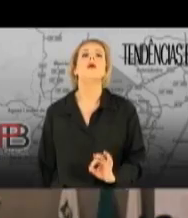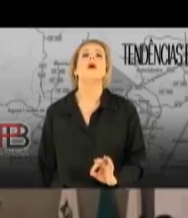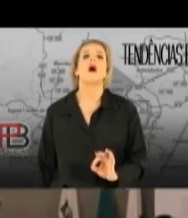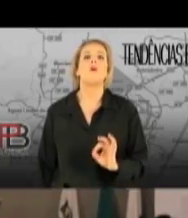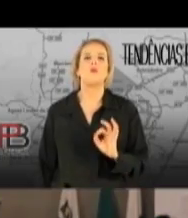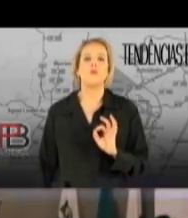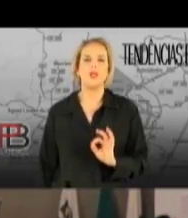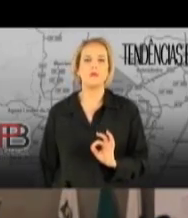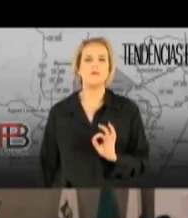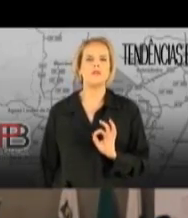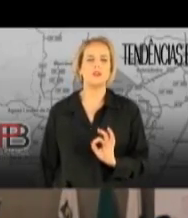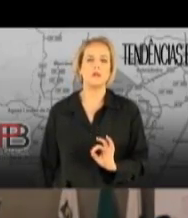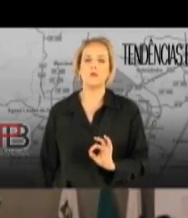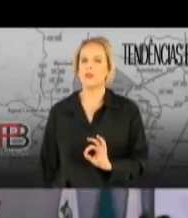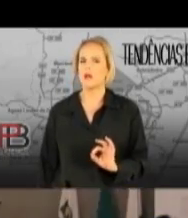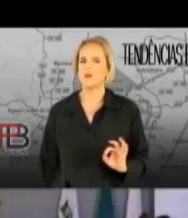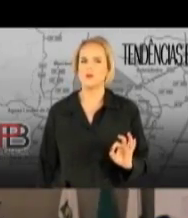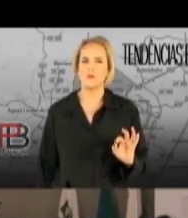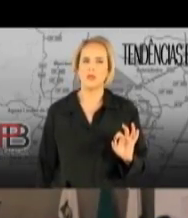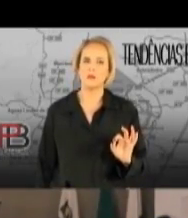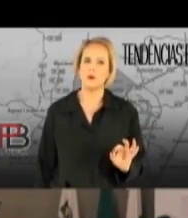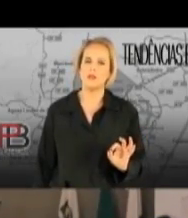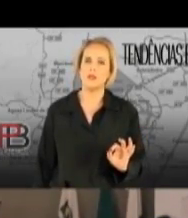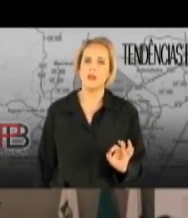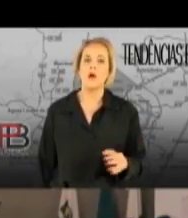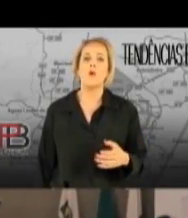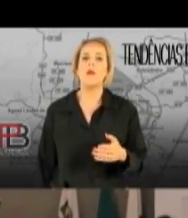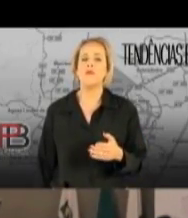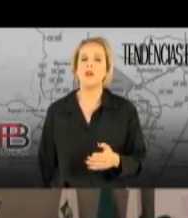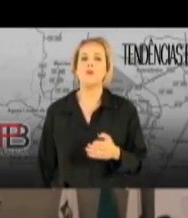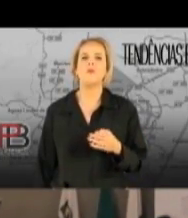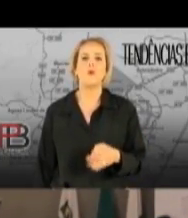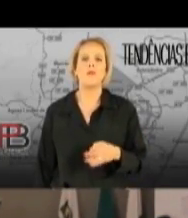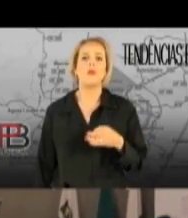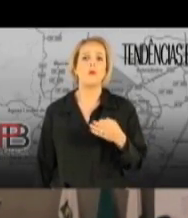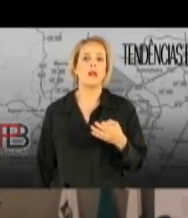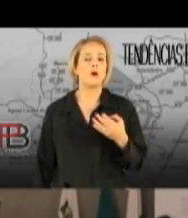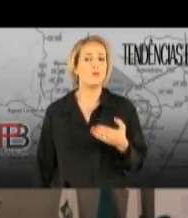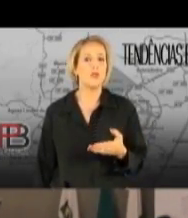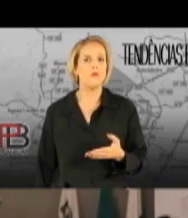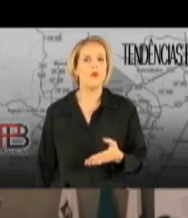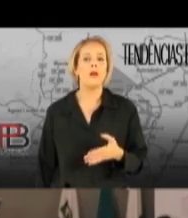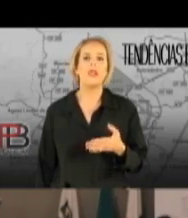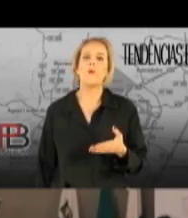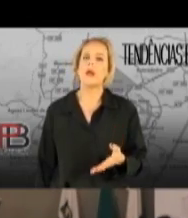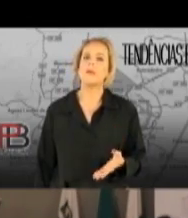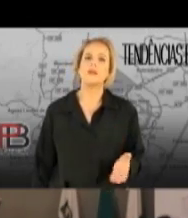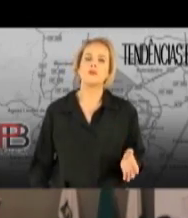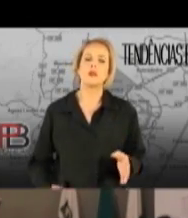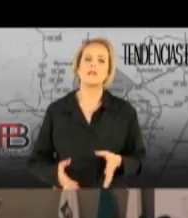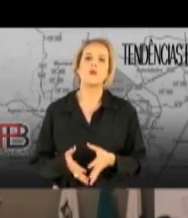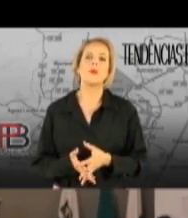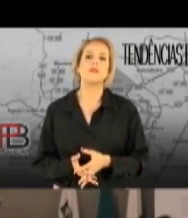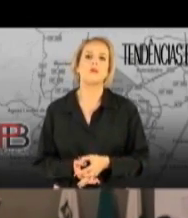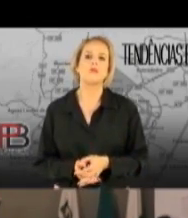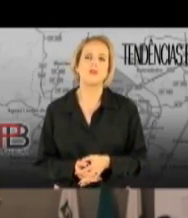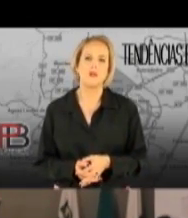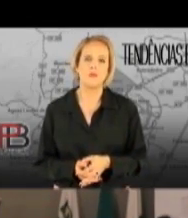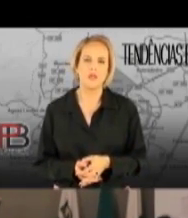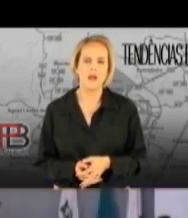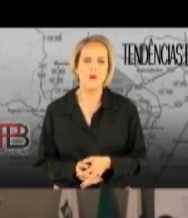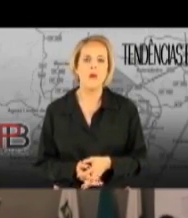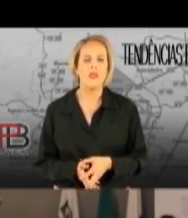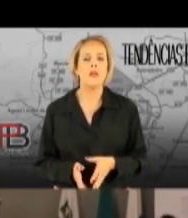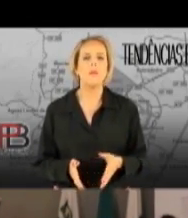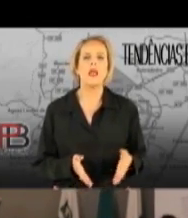debate ao governo do Distrito Federal 2014, o evento foi vinculado ao vivo na web da Associação Comercial do